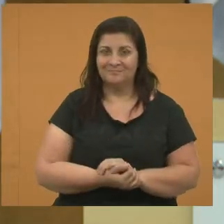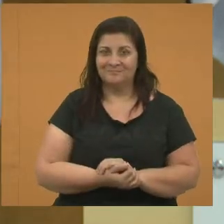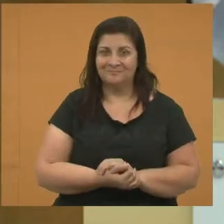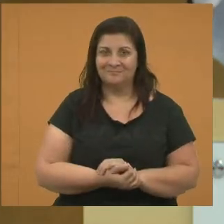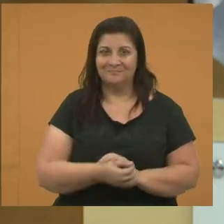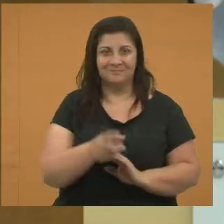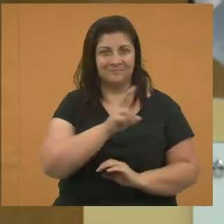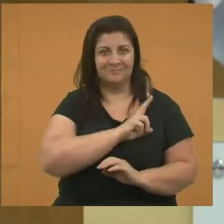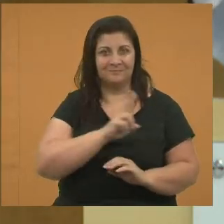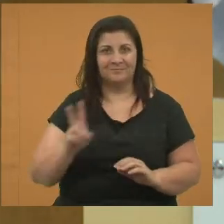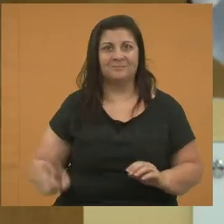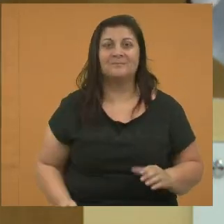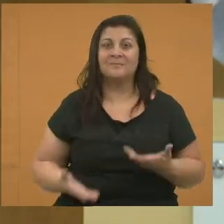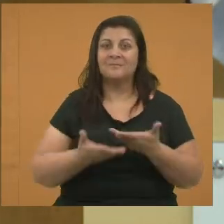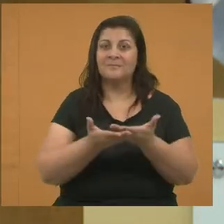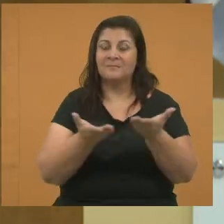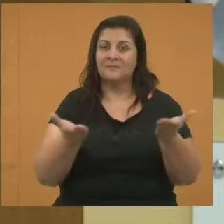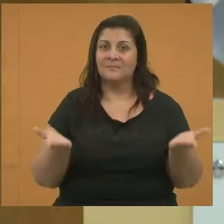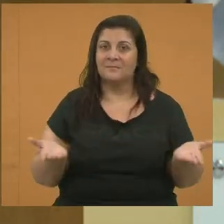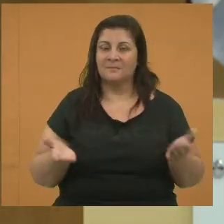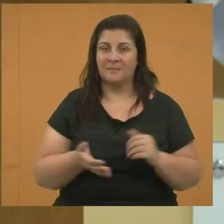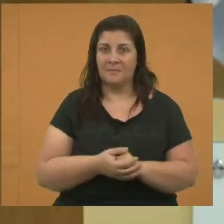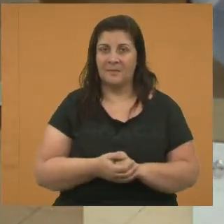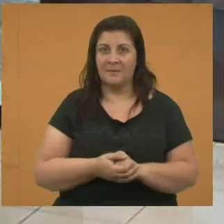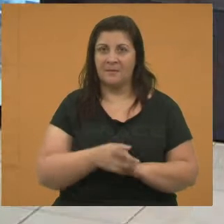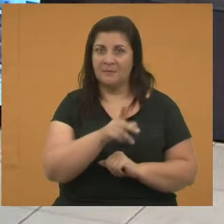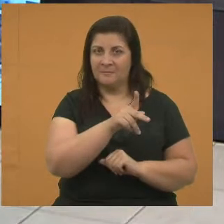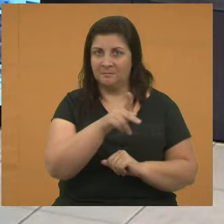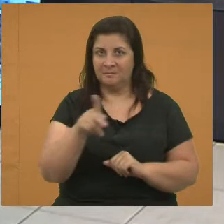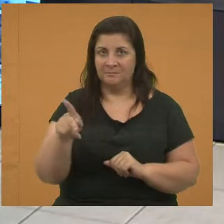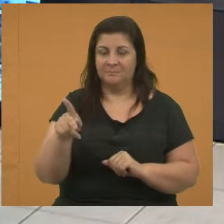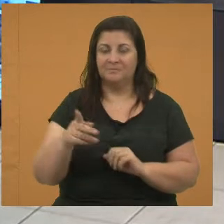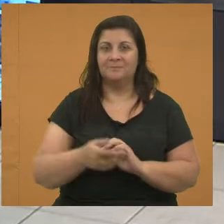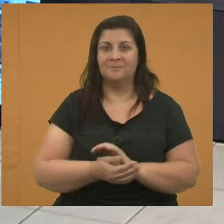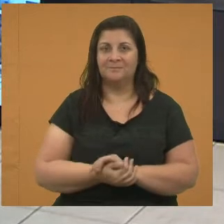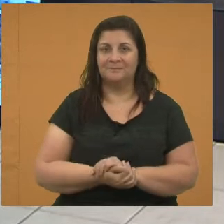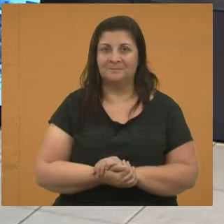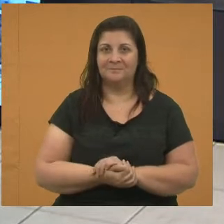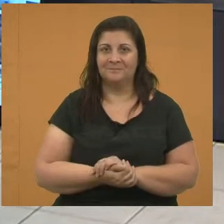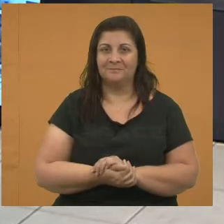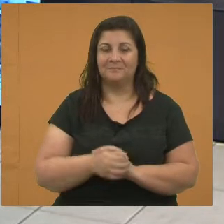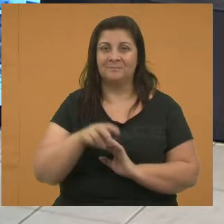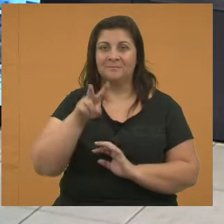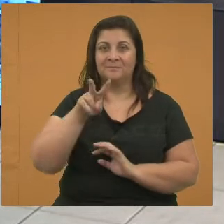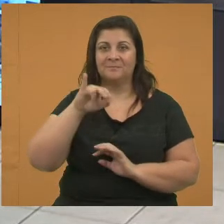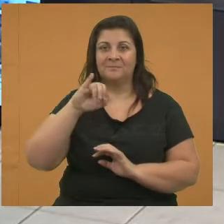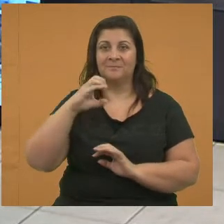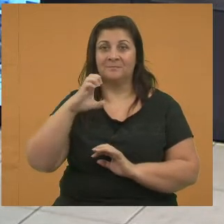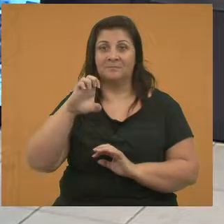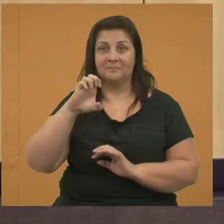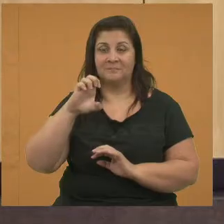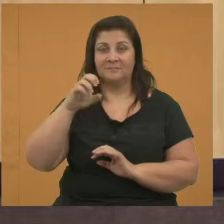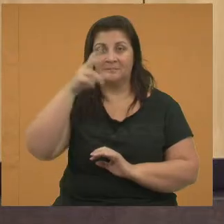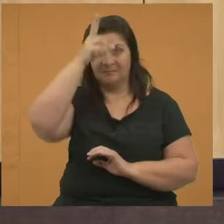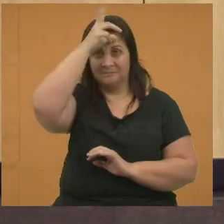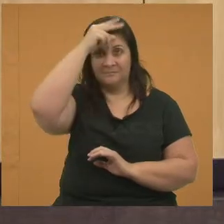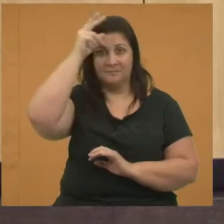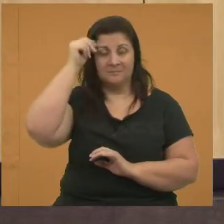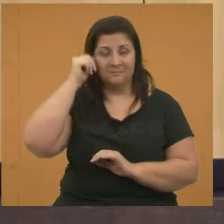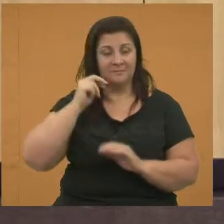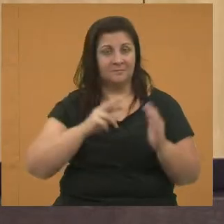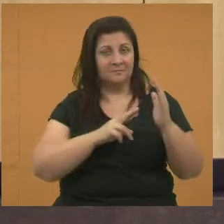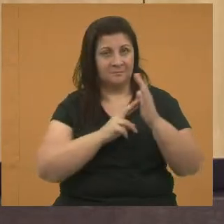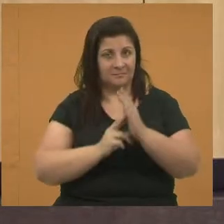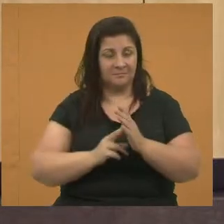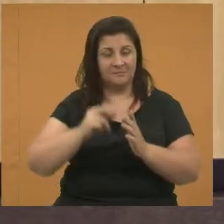senhores vereadores, senhora presidente, nosso vice-prefeito Edgar Sazaki, representando o